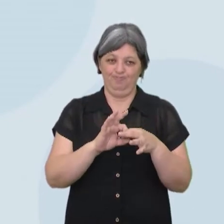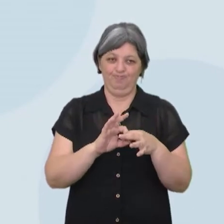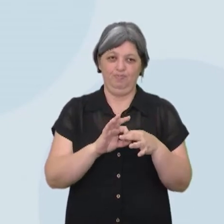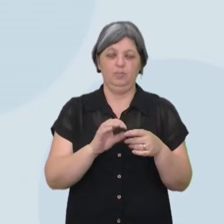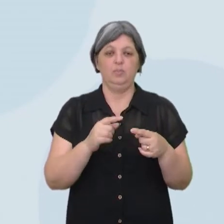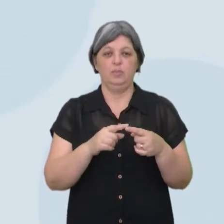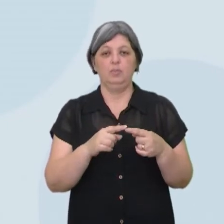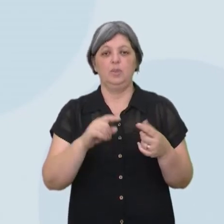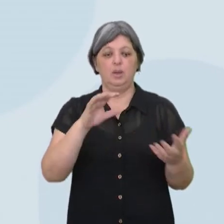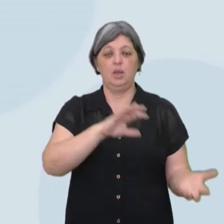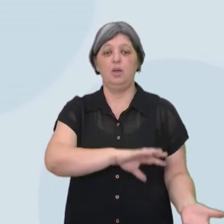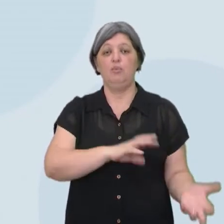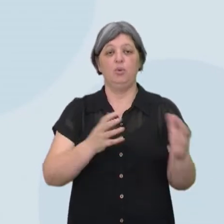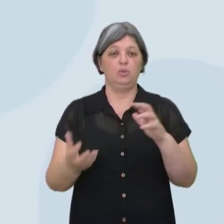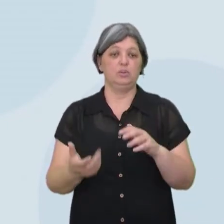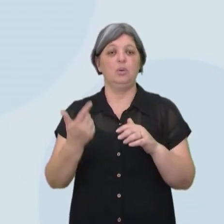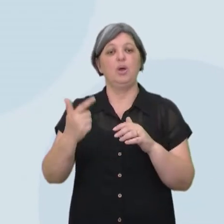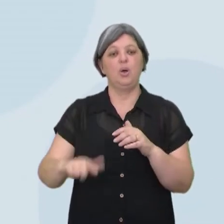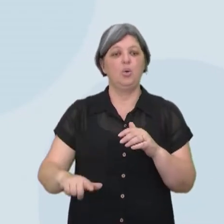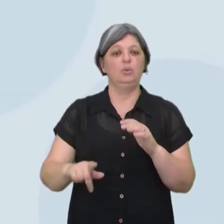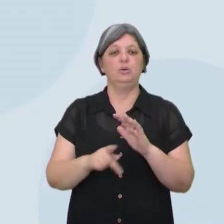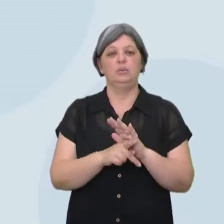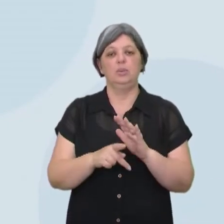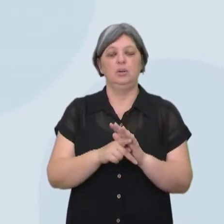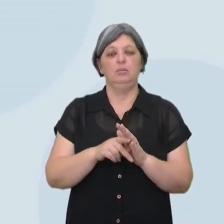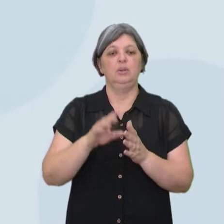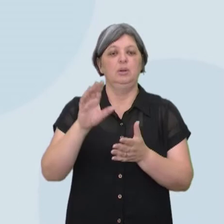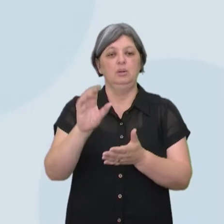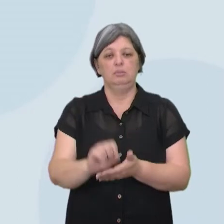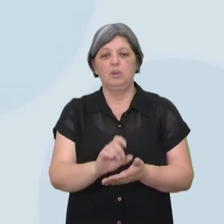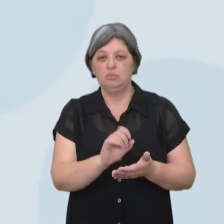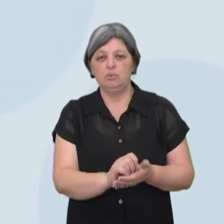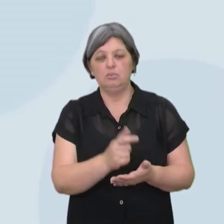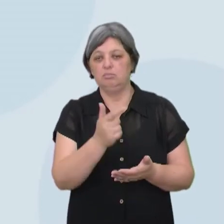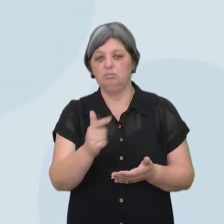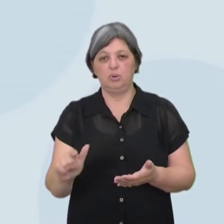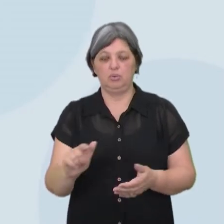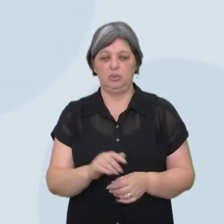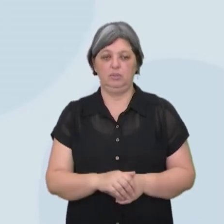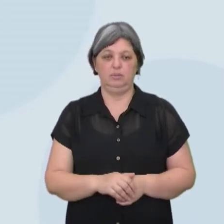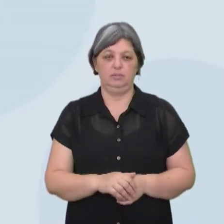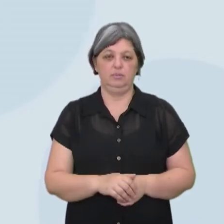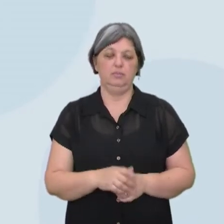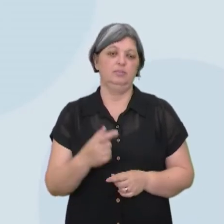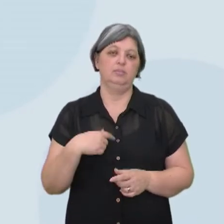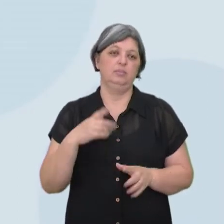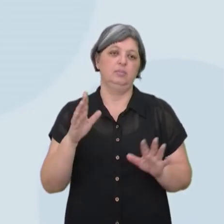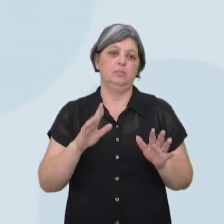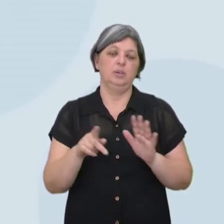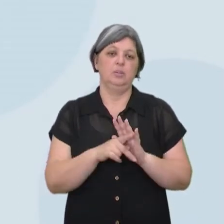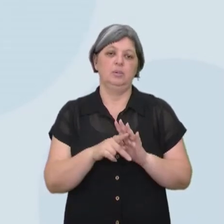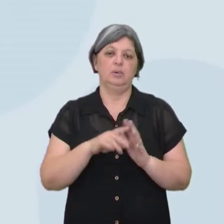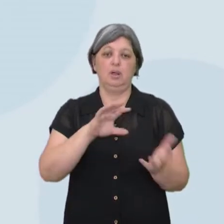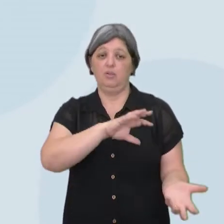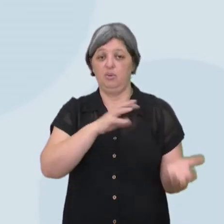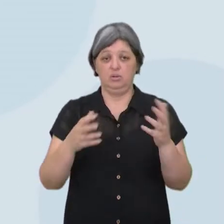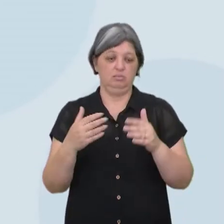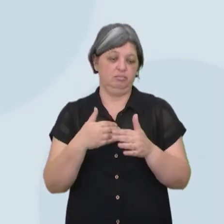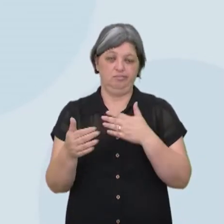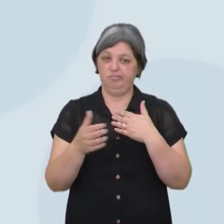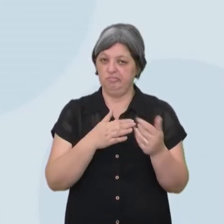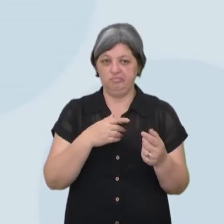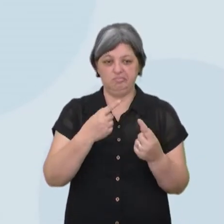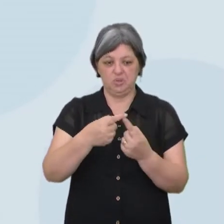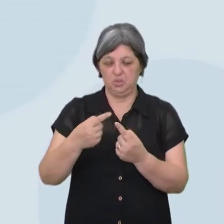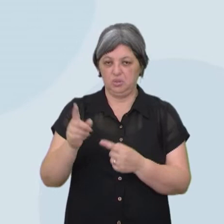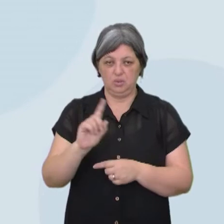seria a palavra revolução e a outra descolonização. Primeiro, né, revolução, a gente não está falando aqui de qualquer tipo de revolução,